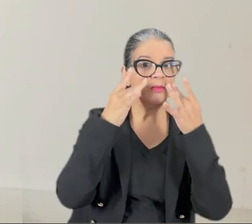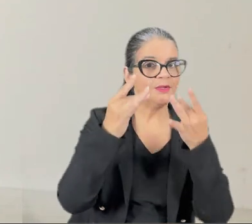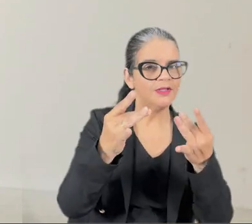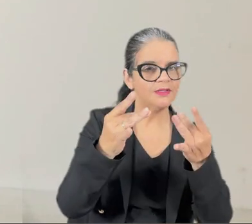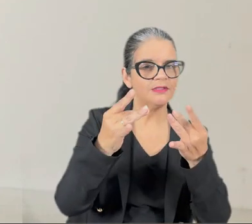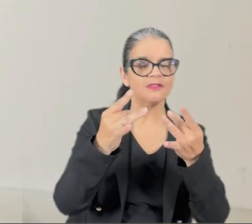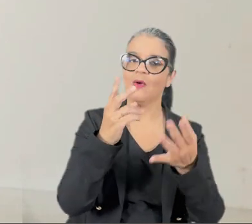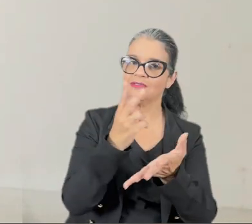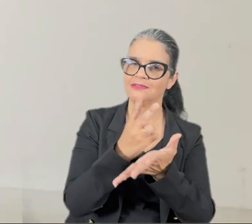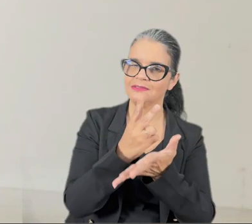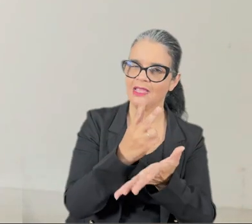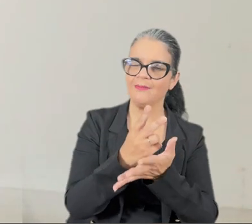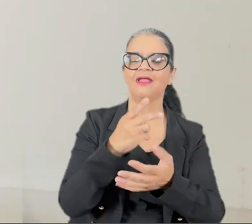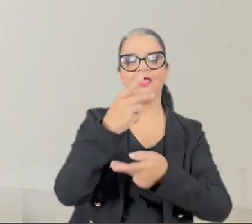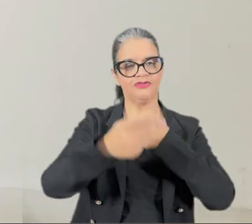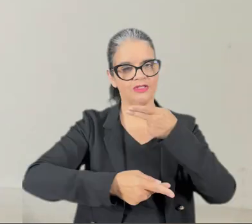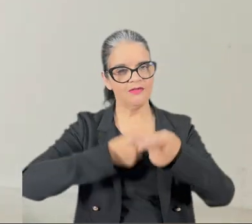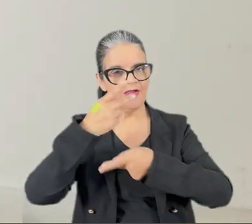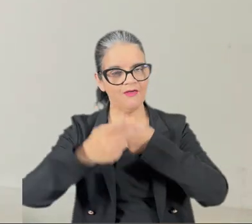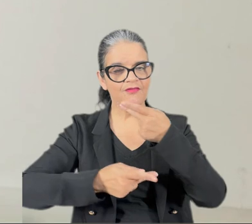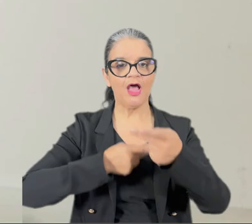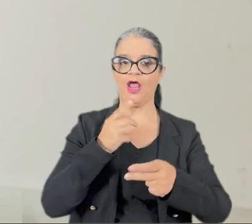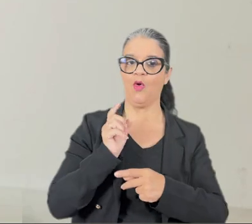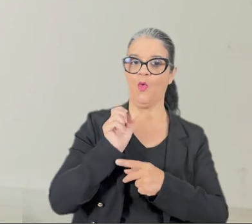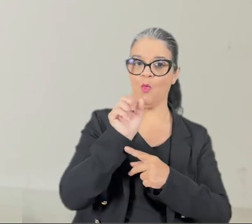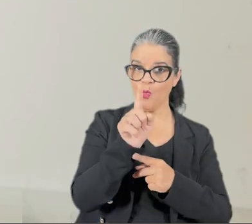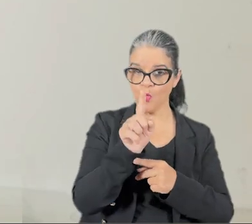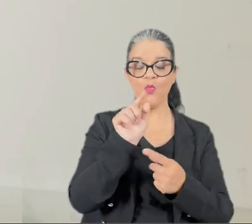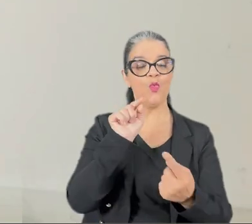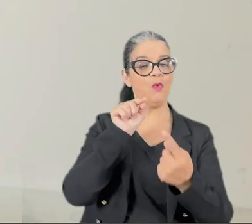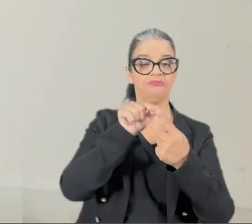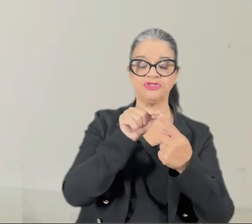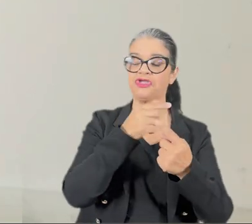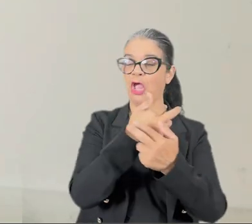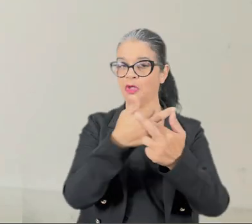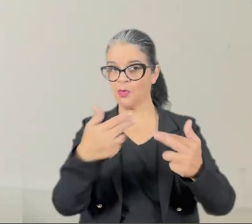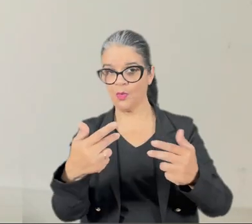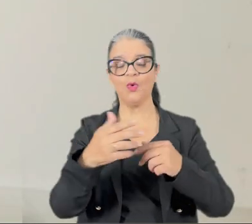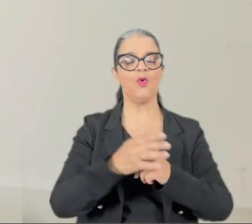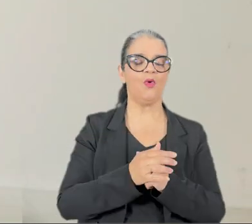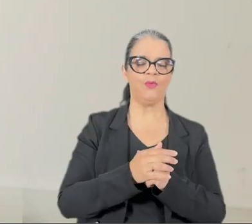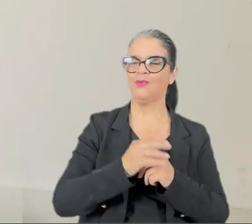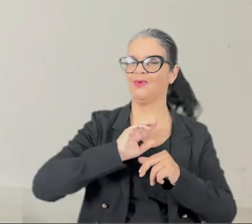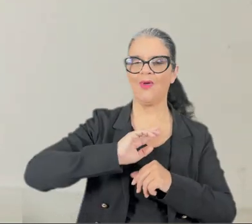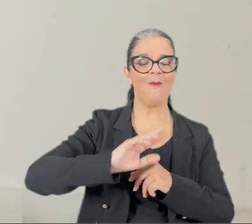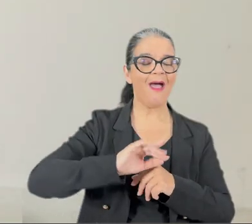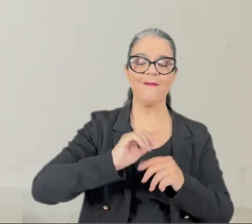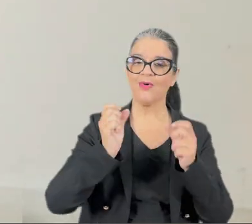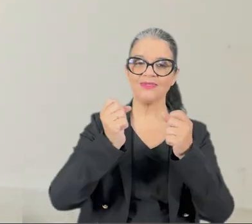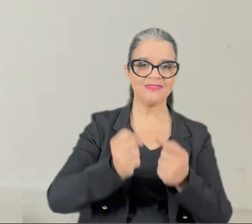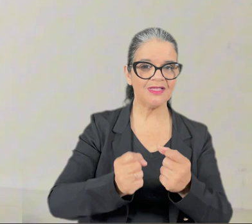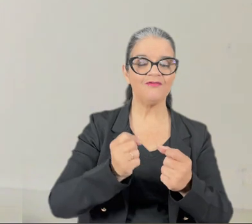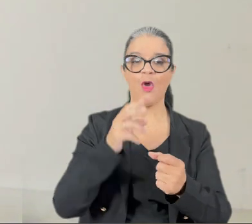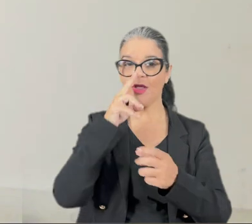atenção! Sempre que estivermos falando de um só corpo, não é possível que